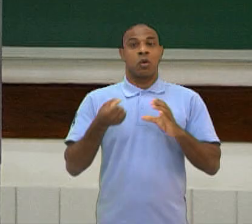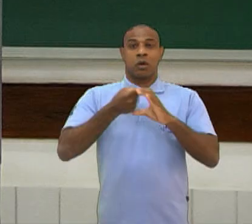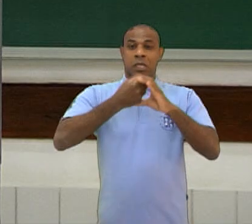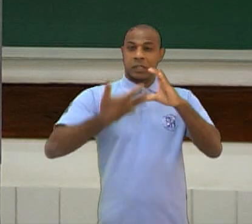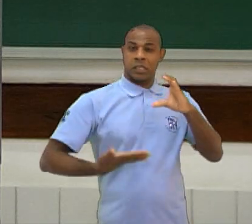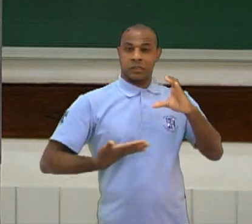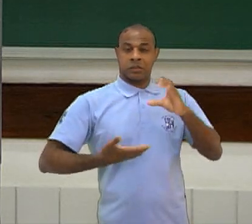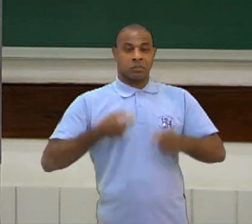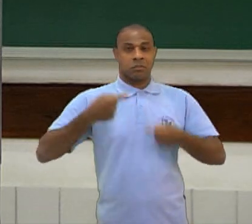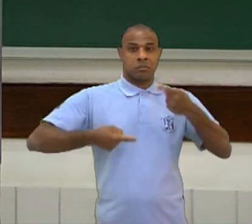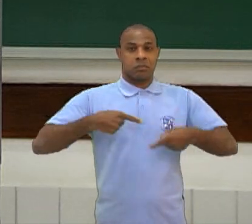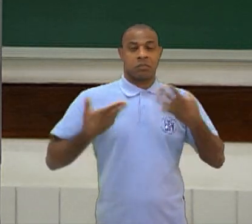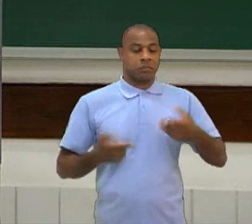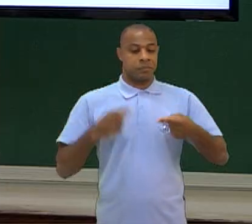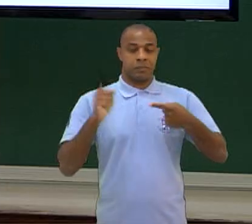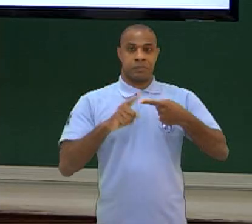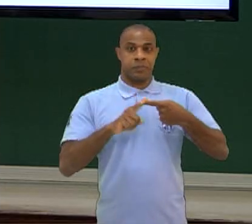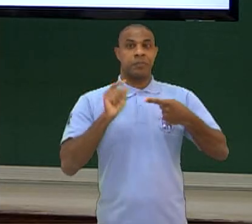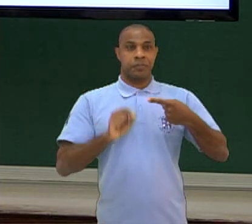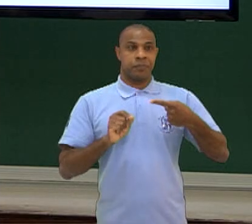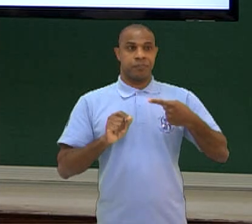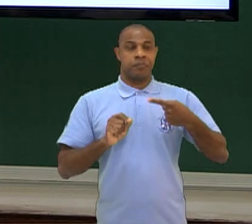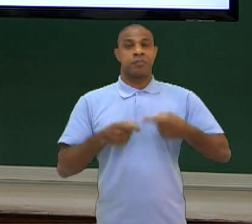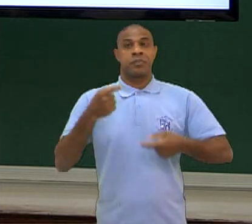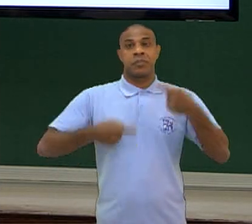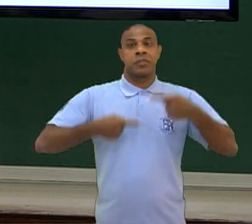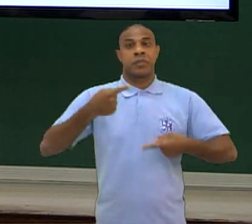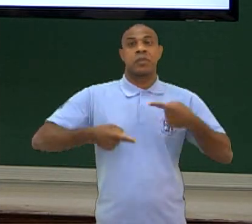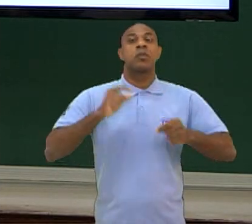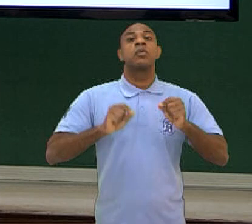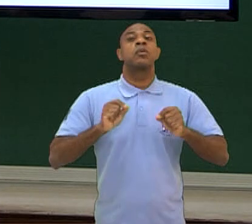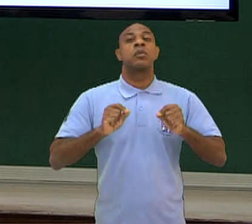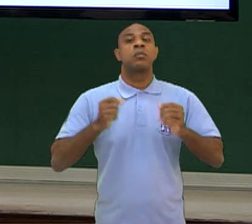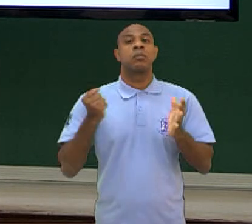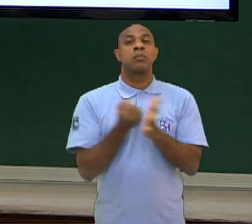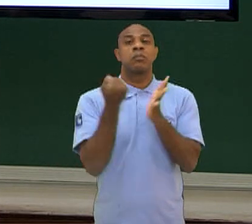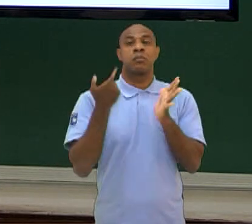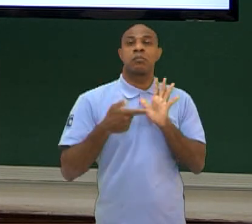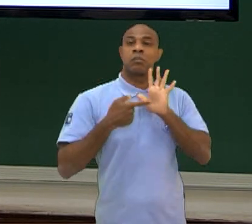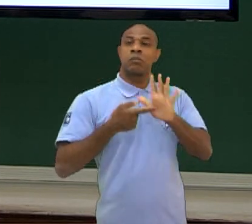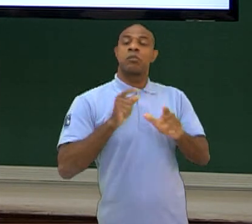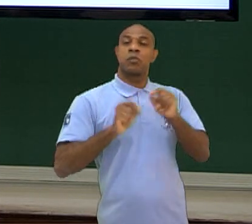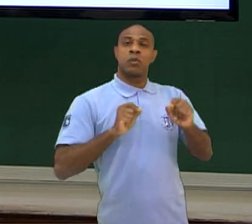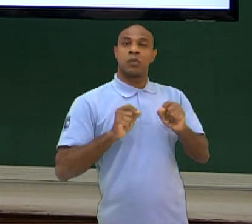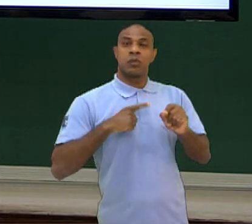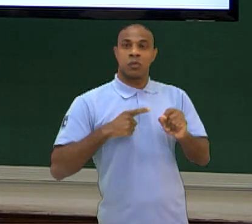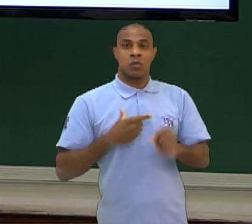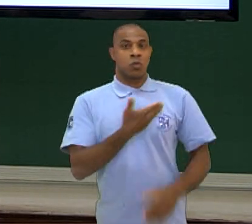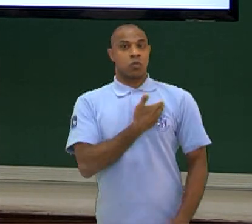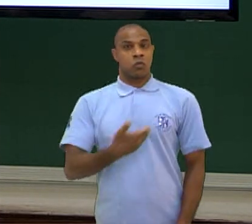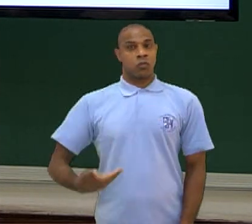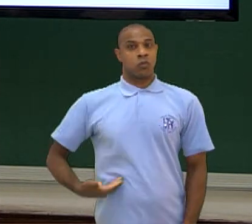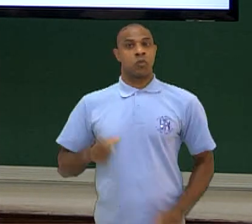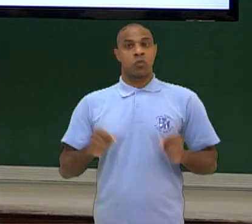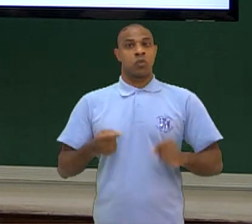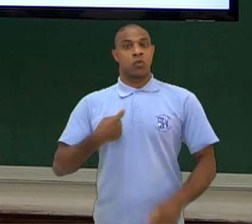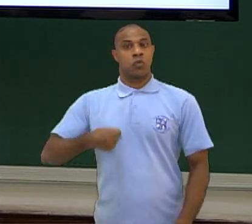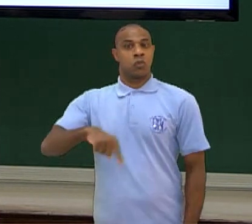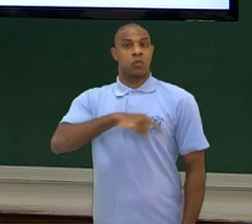características dessas democracias. Então, primeira, ela é uma democracia marcada por representação. Os governantes são